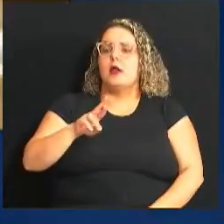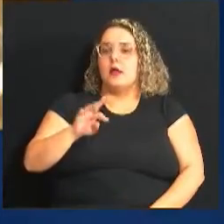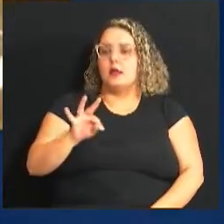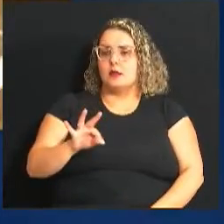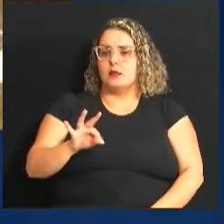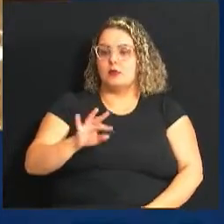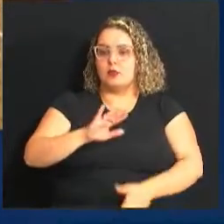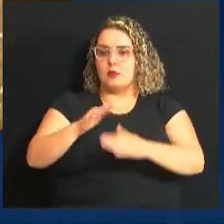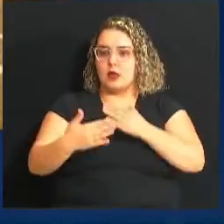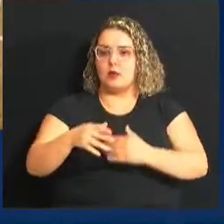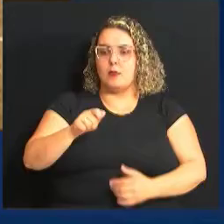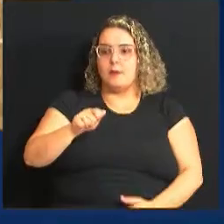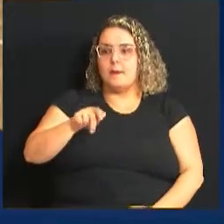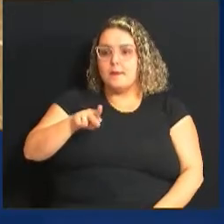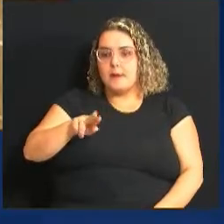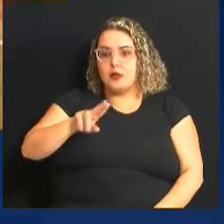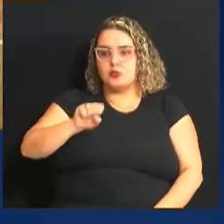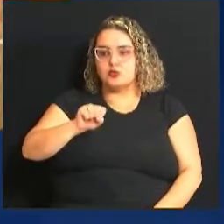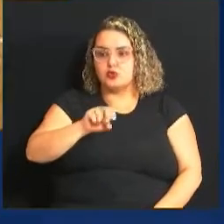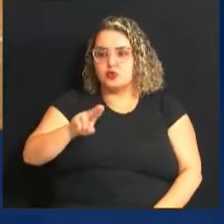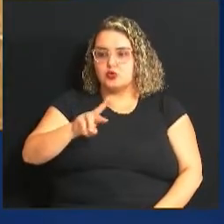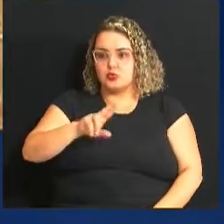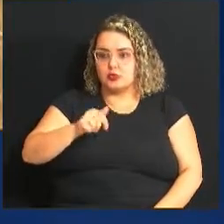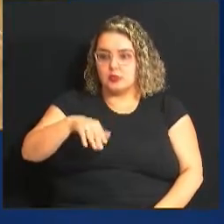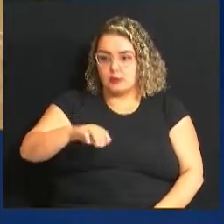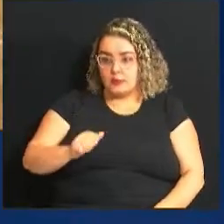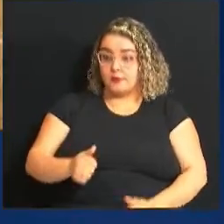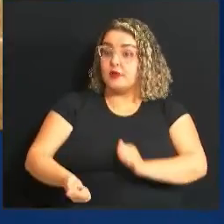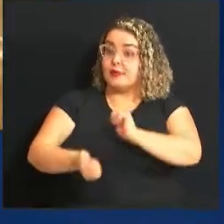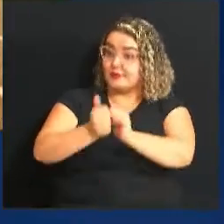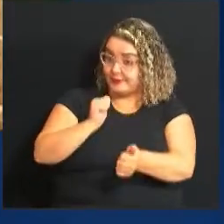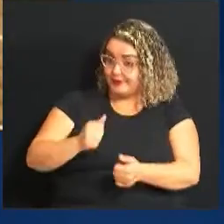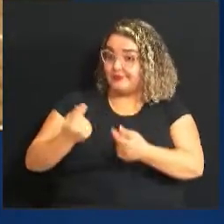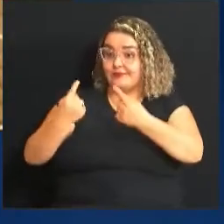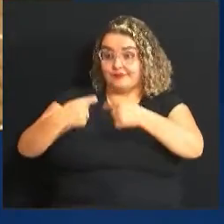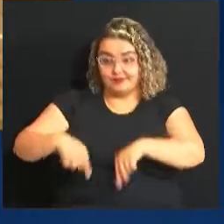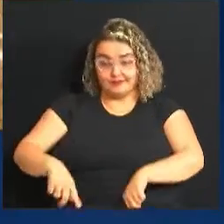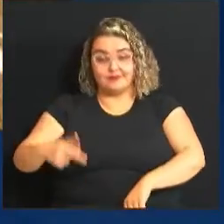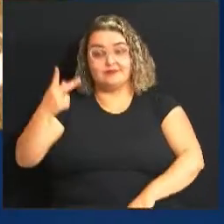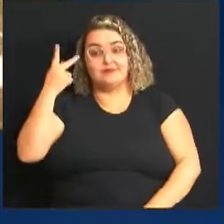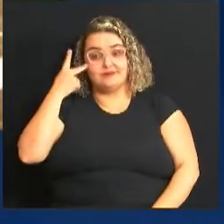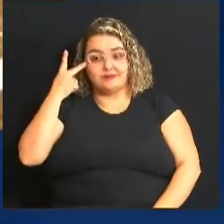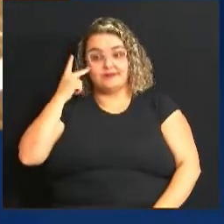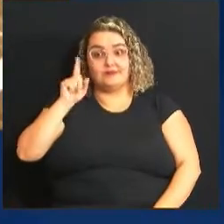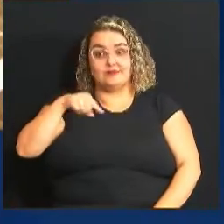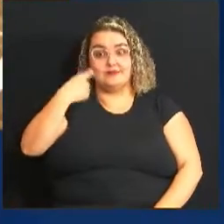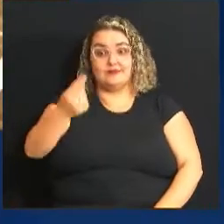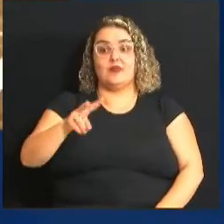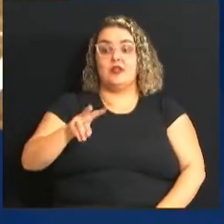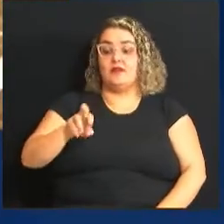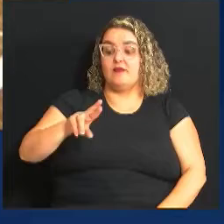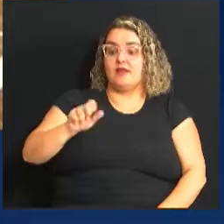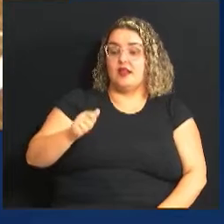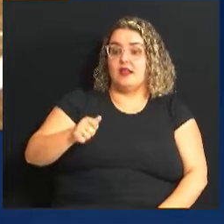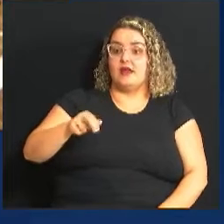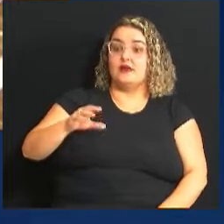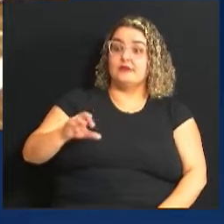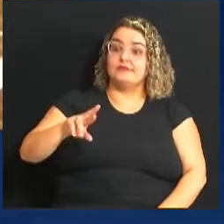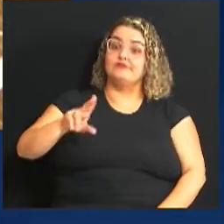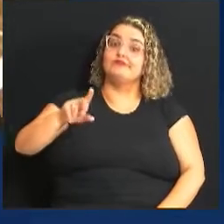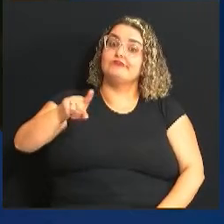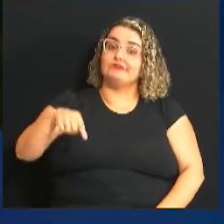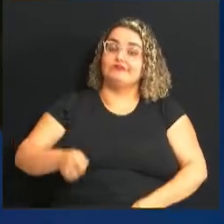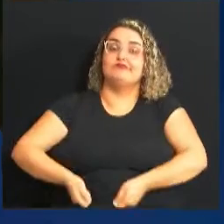Paulsurama. E no esporte, no Campeonato Paulista, jogando fora de casa, Vera Cruz Basquete perde a primeira